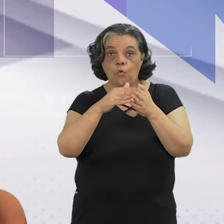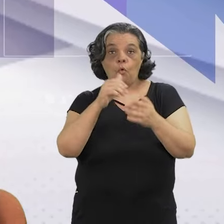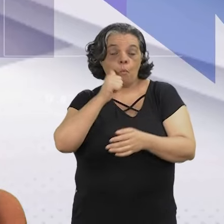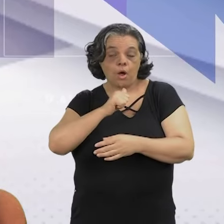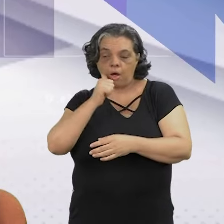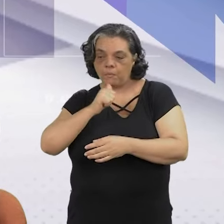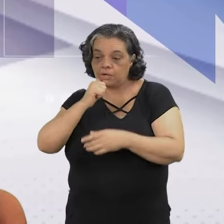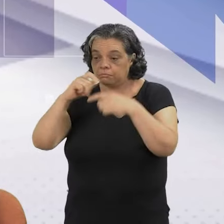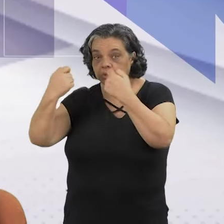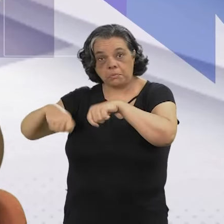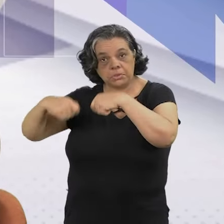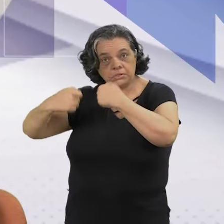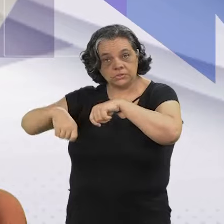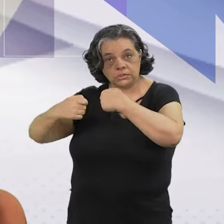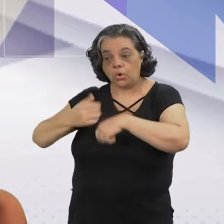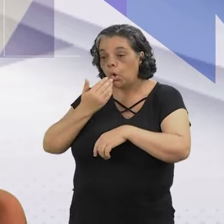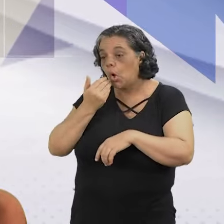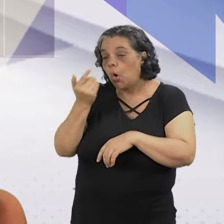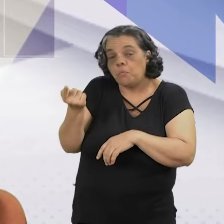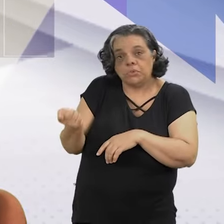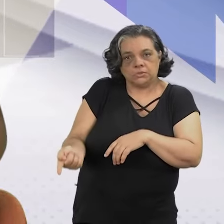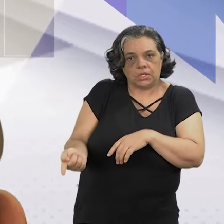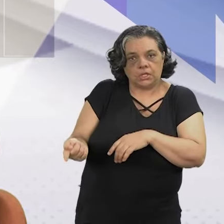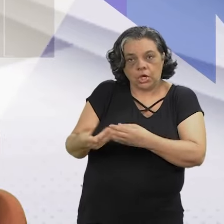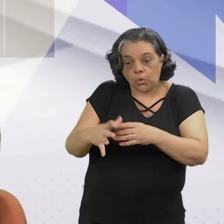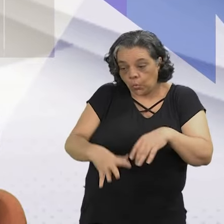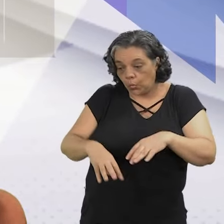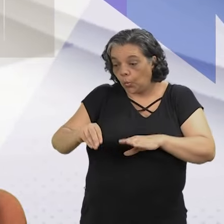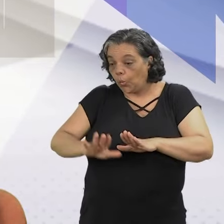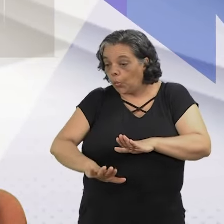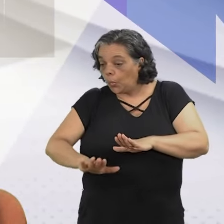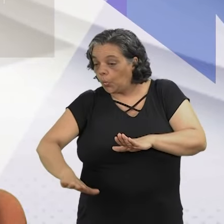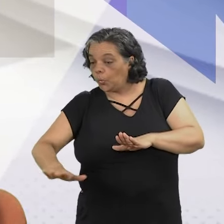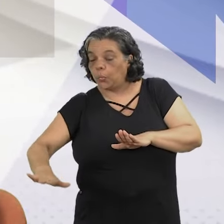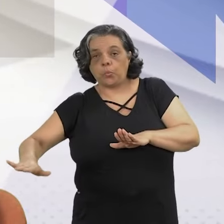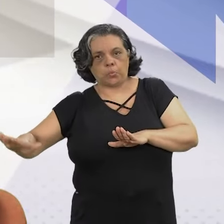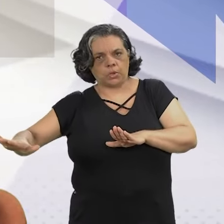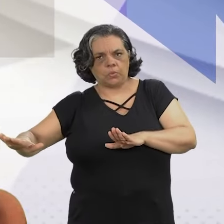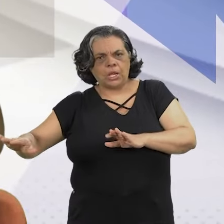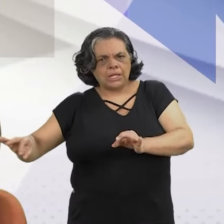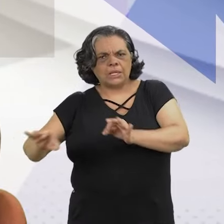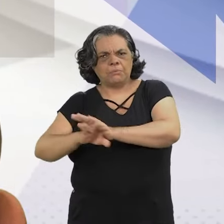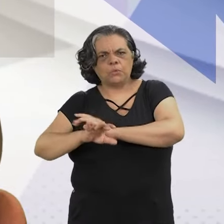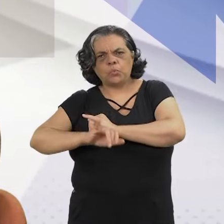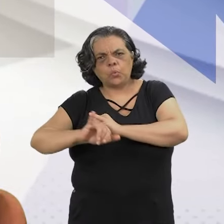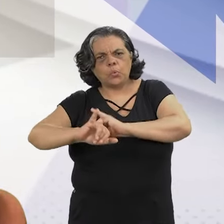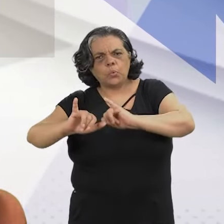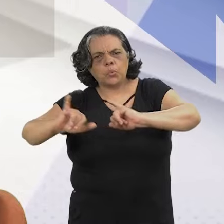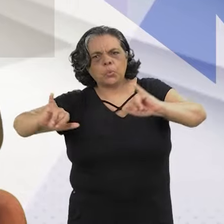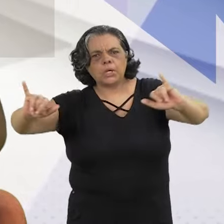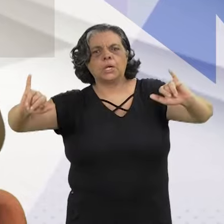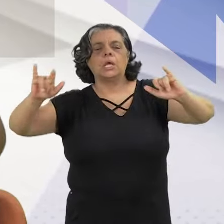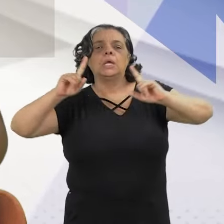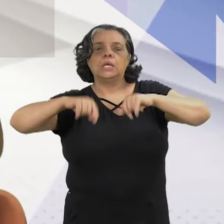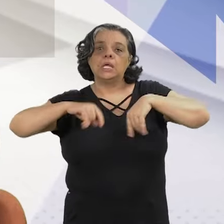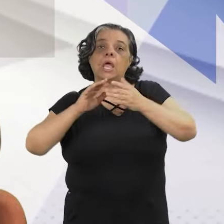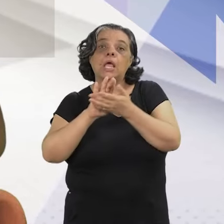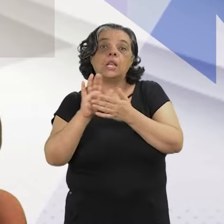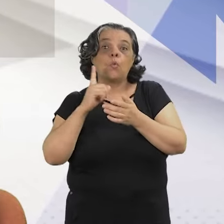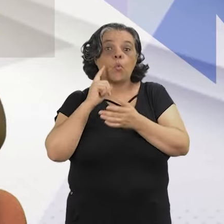sobre uma mãe que tá precisando de alimentos ali com os seus filhos né acaba que isso vira uma campanha e essa